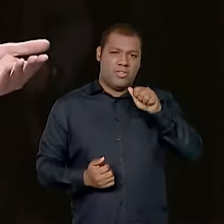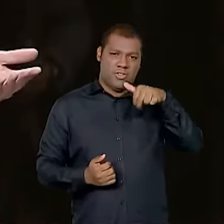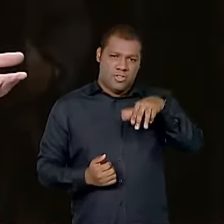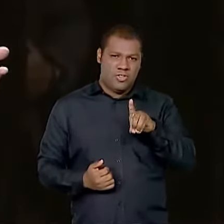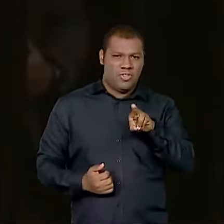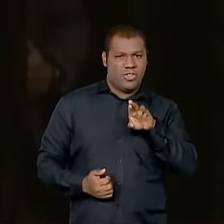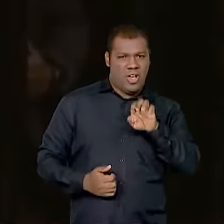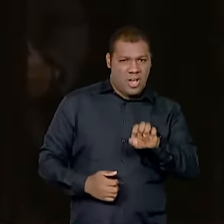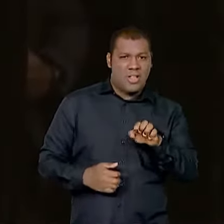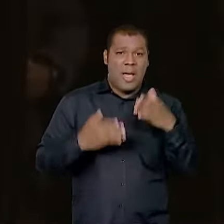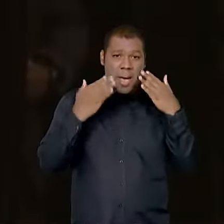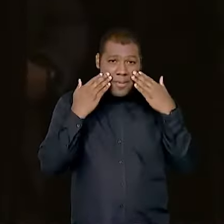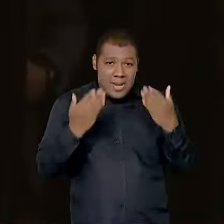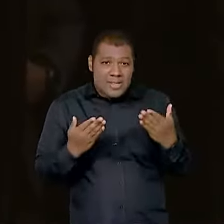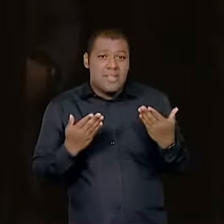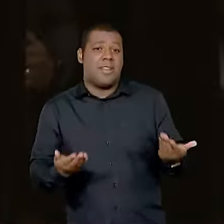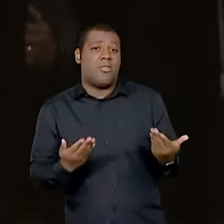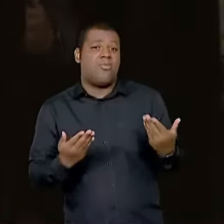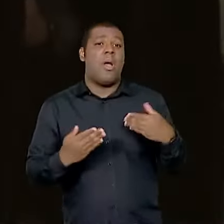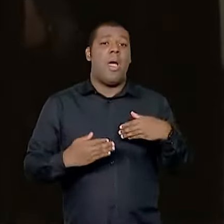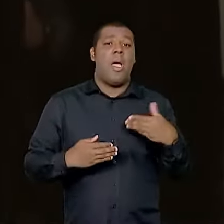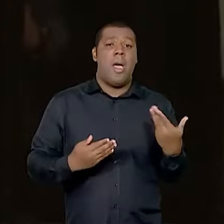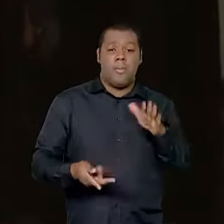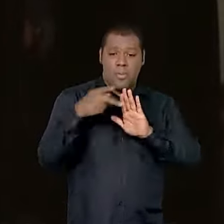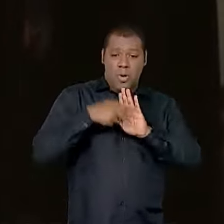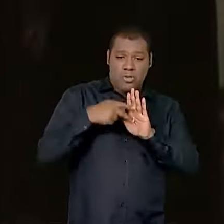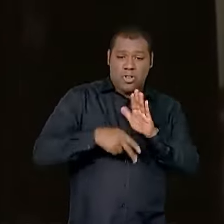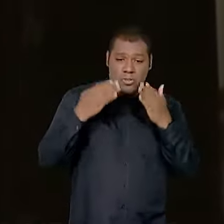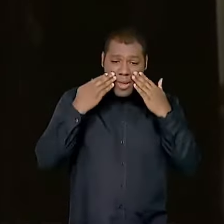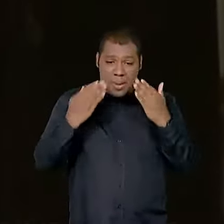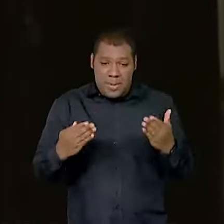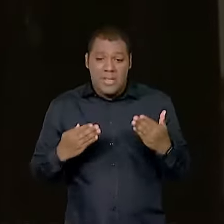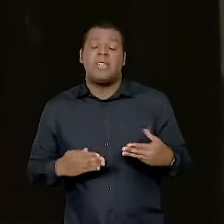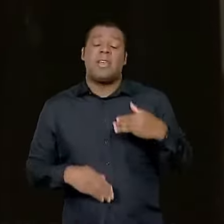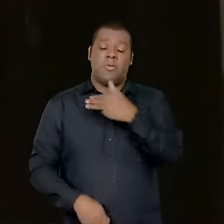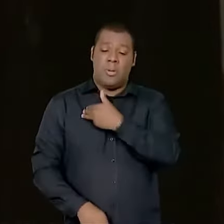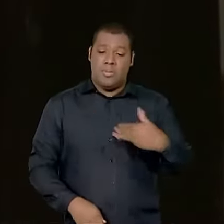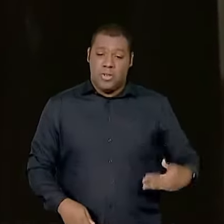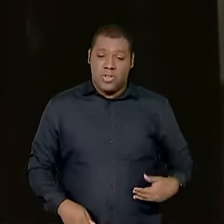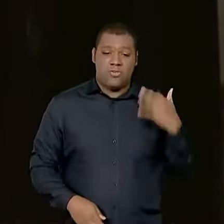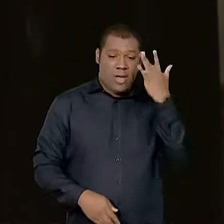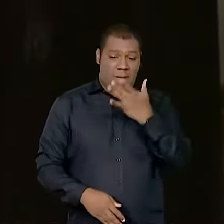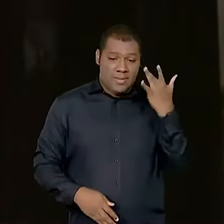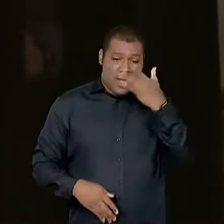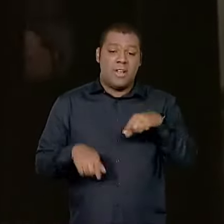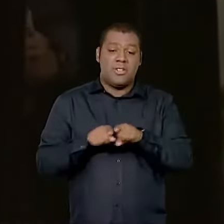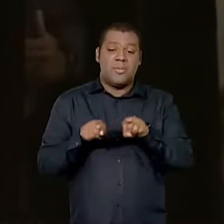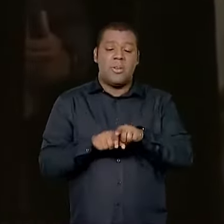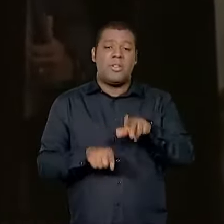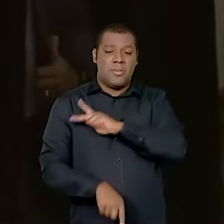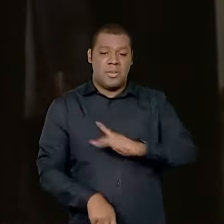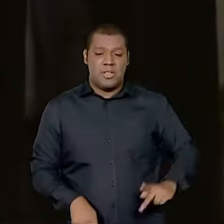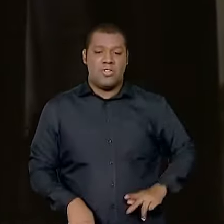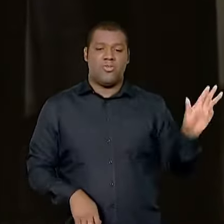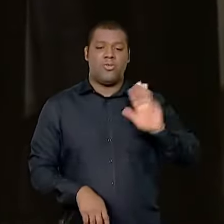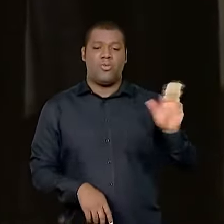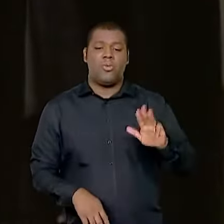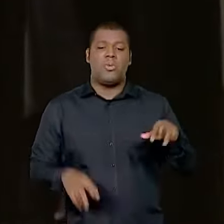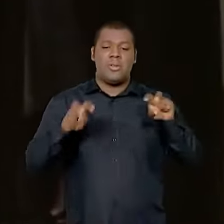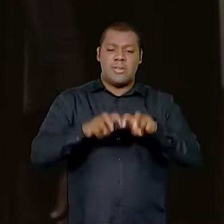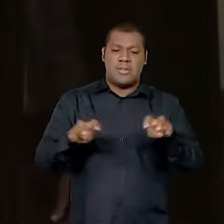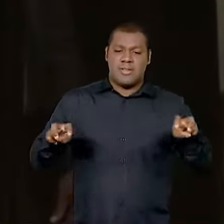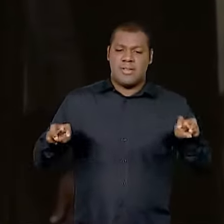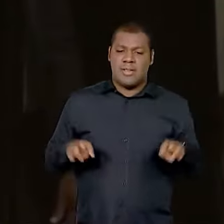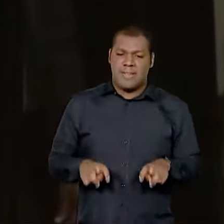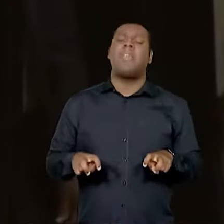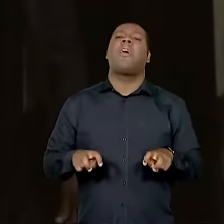agora conversávamos sobre a necessidade, porque o prazo do Supremo chega, de logo após o Carnaval, nós sentarmos todos num diálogo maduro